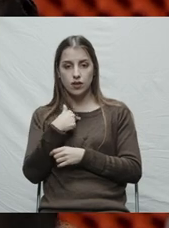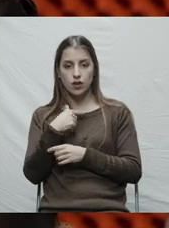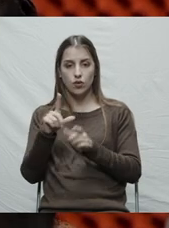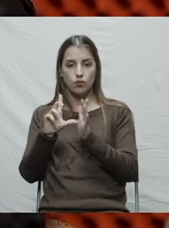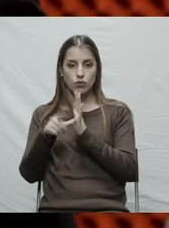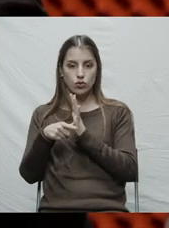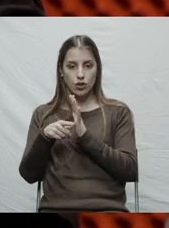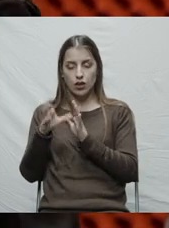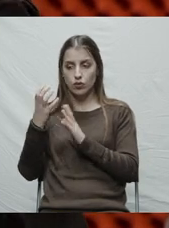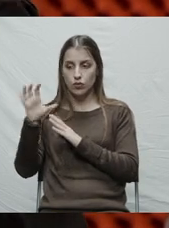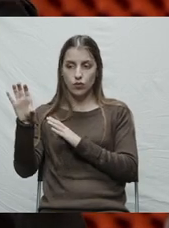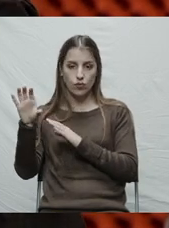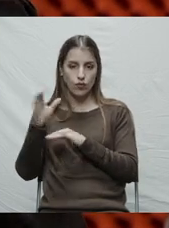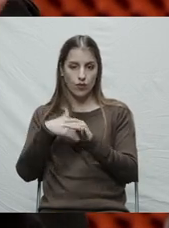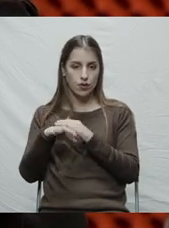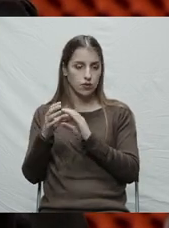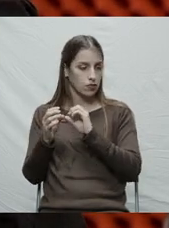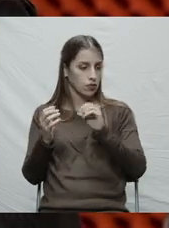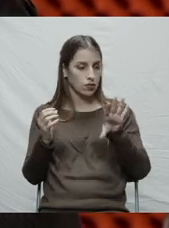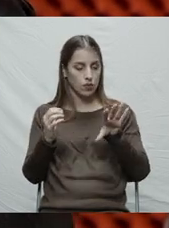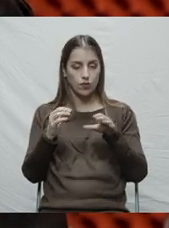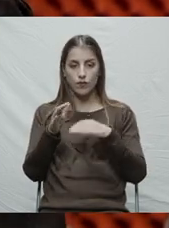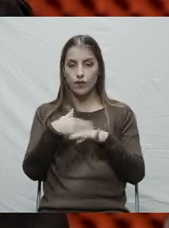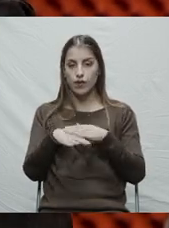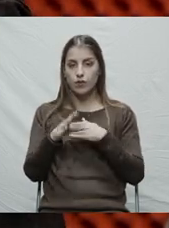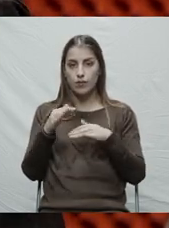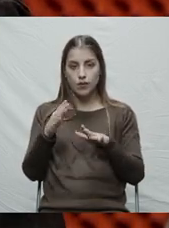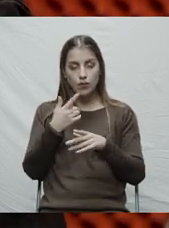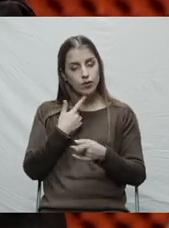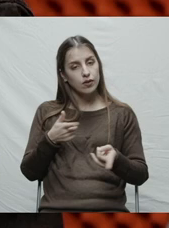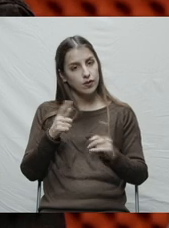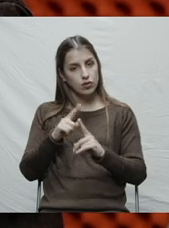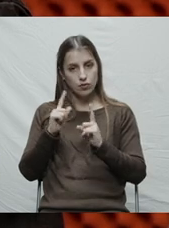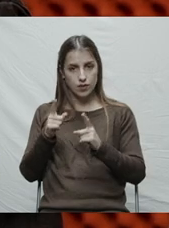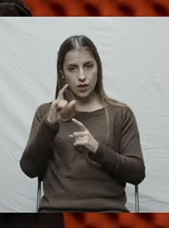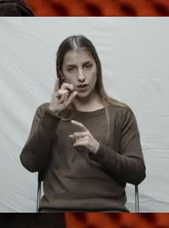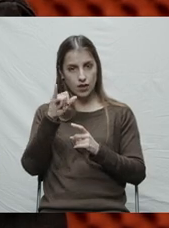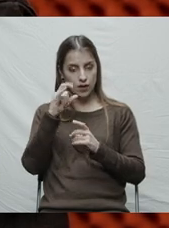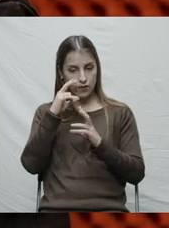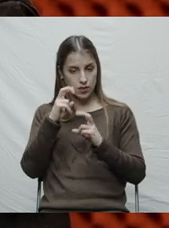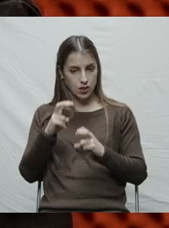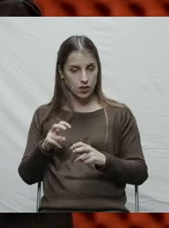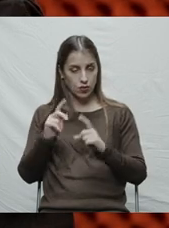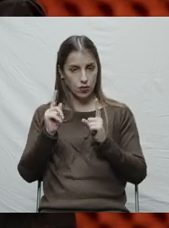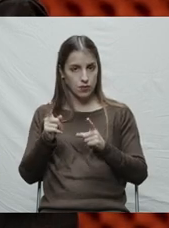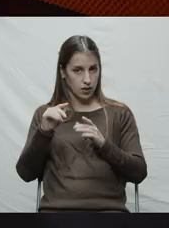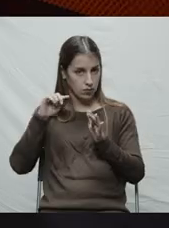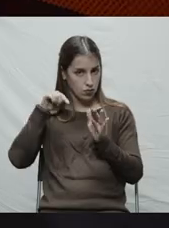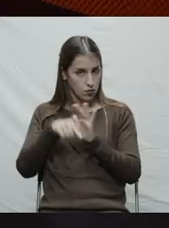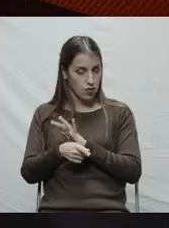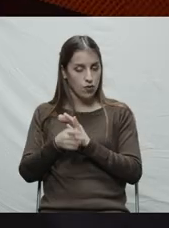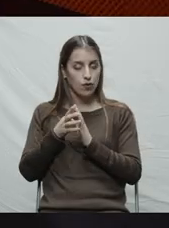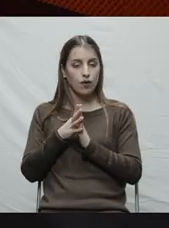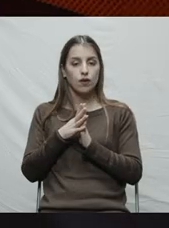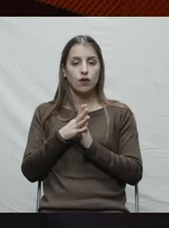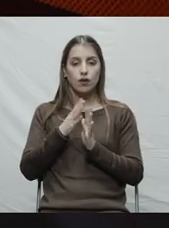projeto, meto lá Deleuze, meto lá não sei quem, mas voltar a ganhar essa, percebes? Essa ânsia Não de. ser só a referência pela referência,